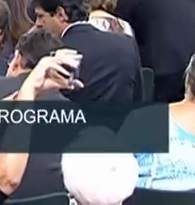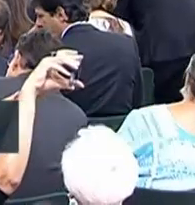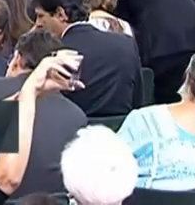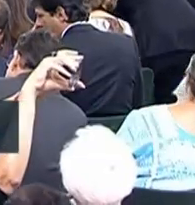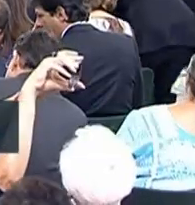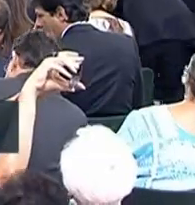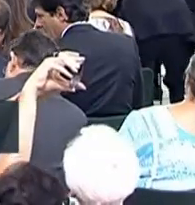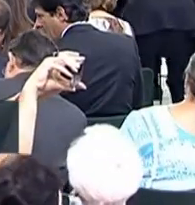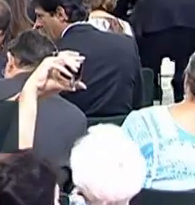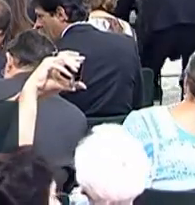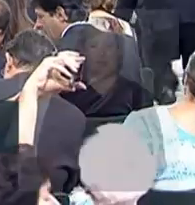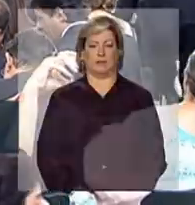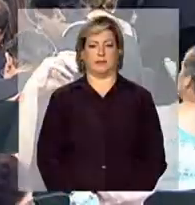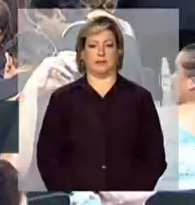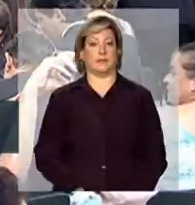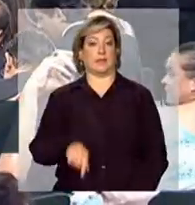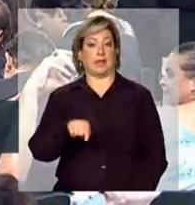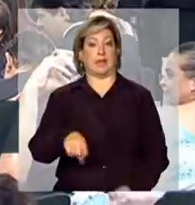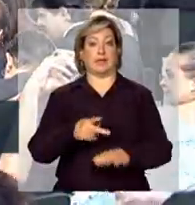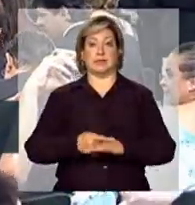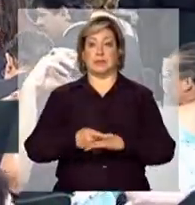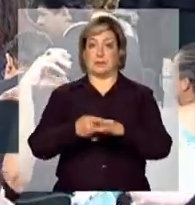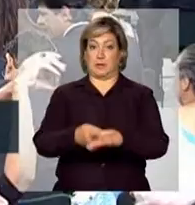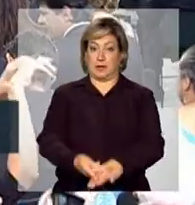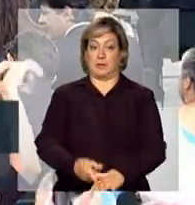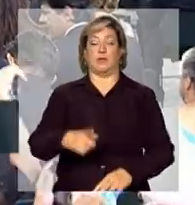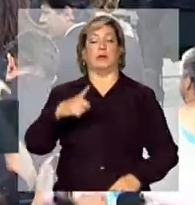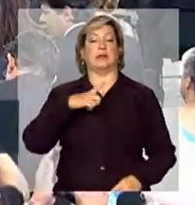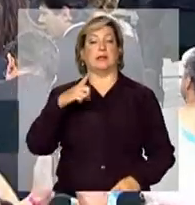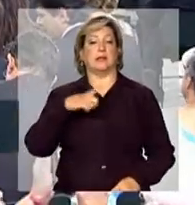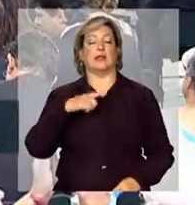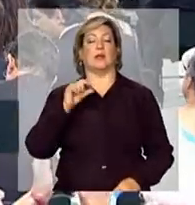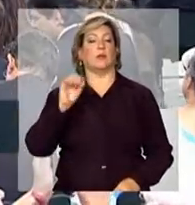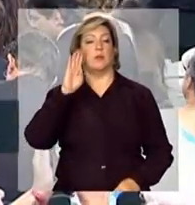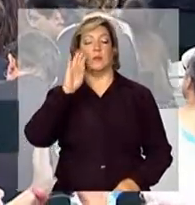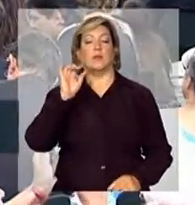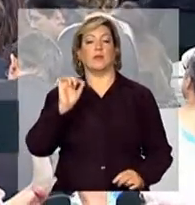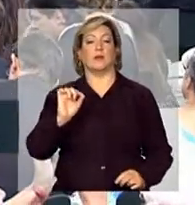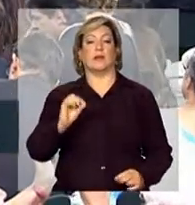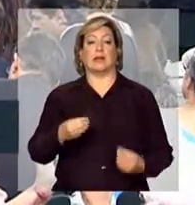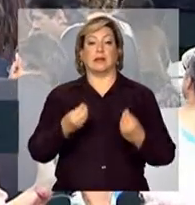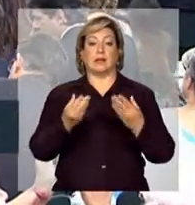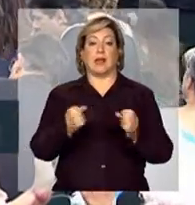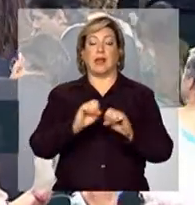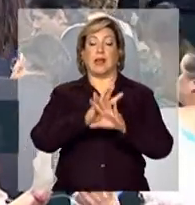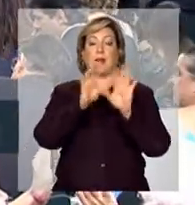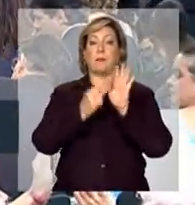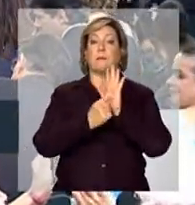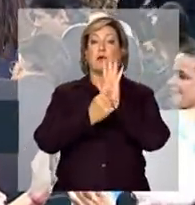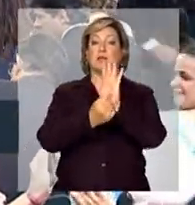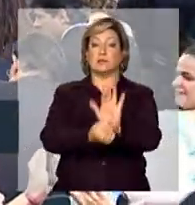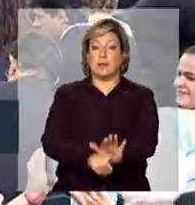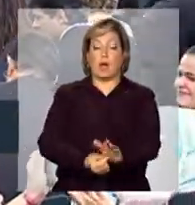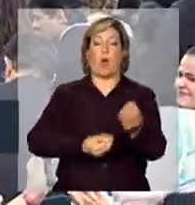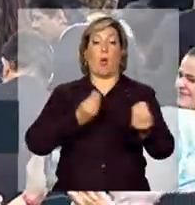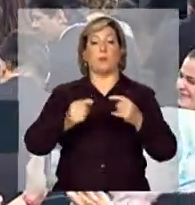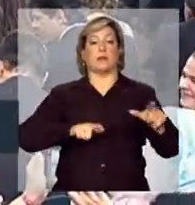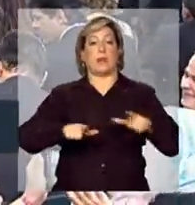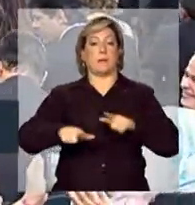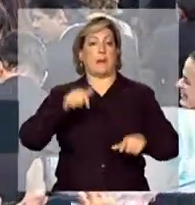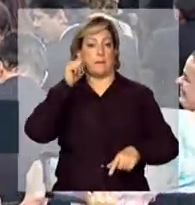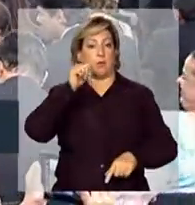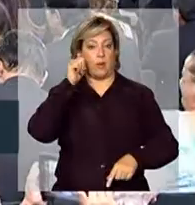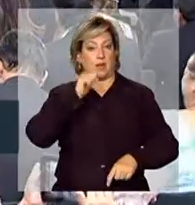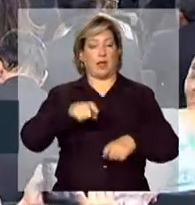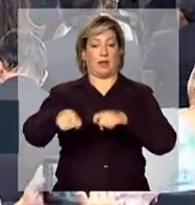e esse prêmio tem o objetivo de dar visibilidade ao trabalho das mulheres do campo e da floresta por